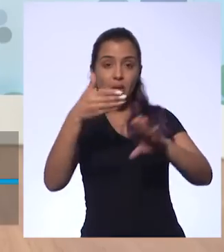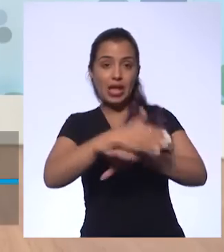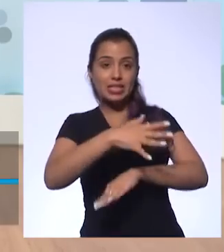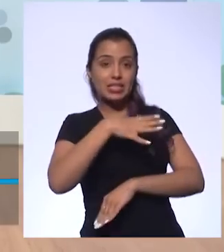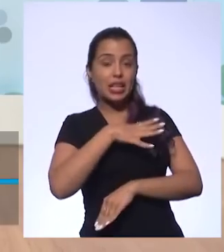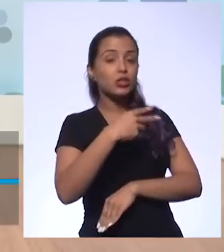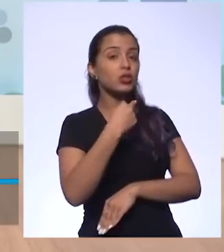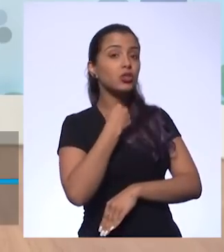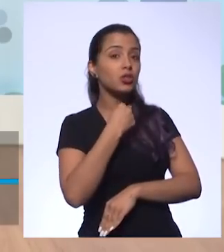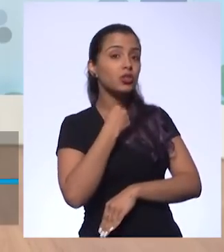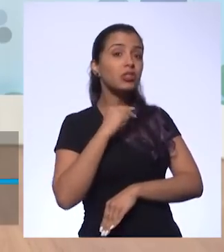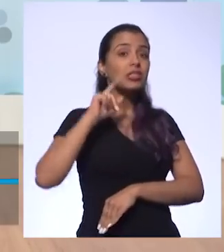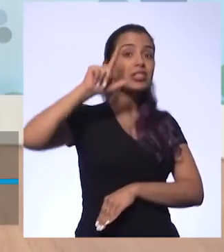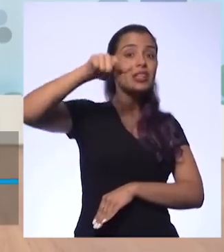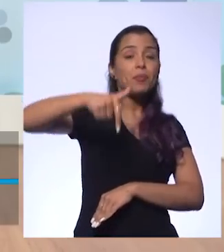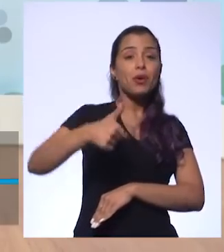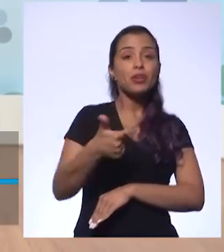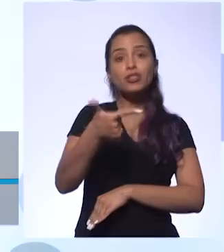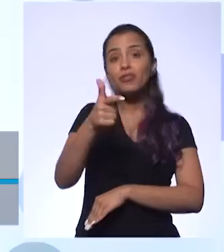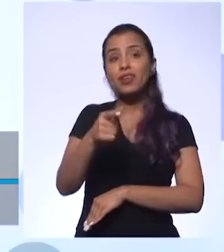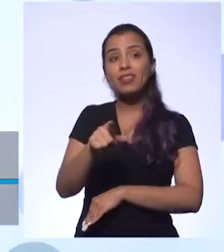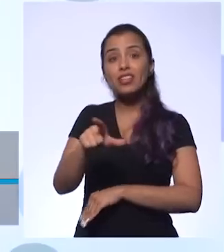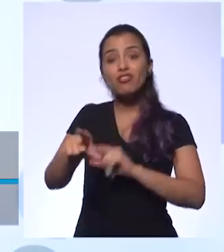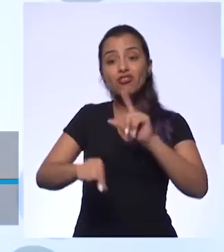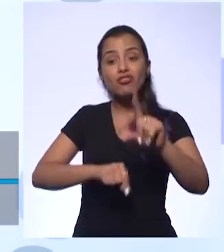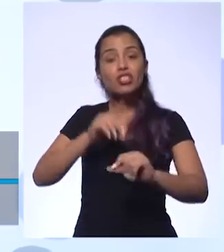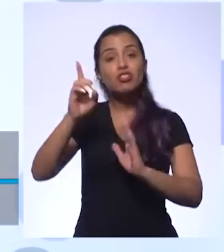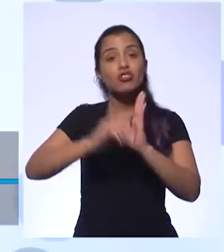breve você não vai ter o direito à sua escolha.